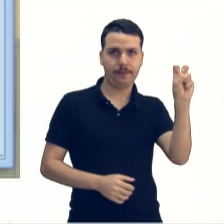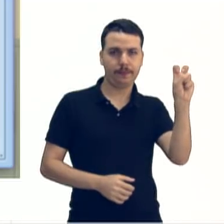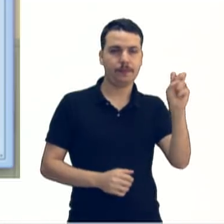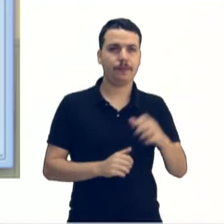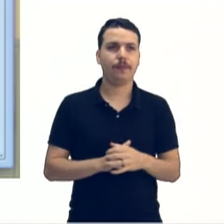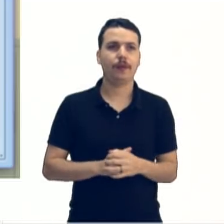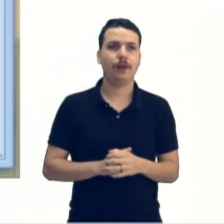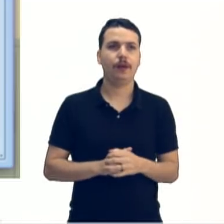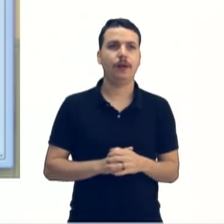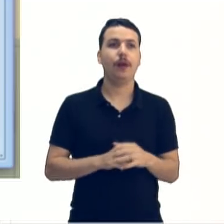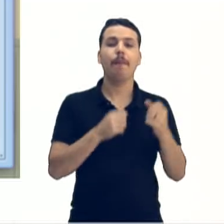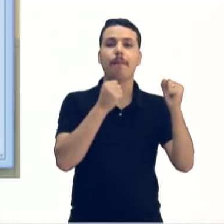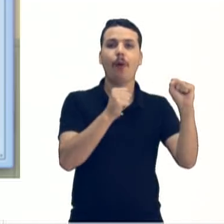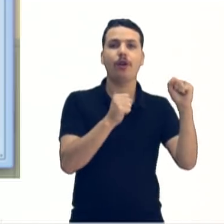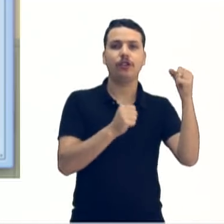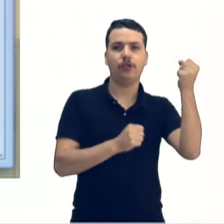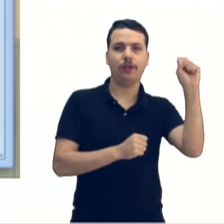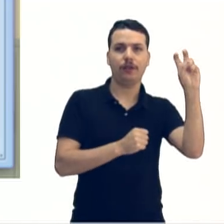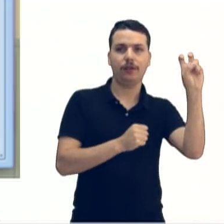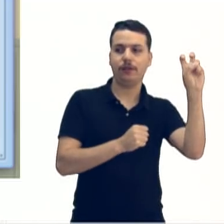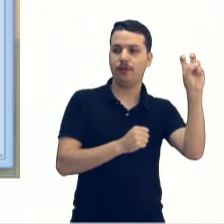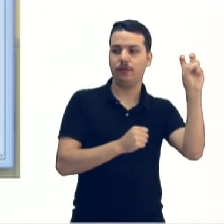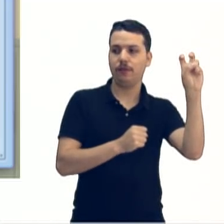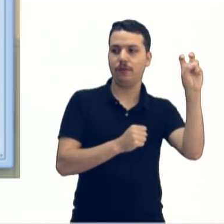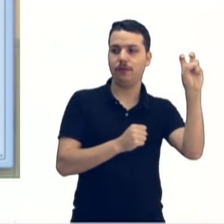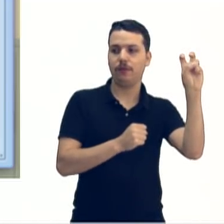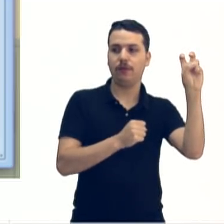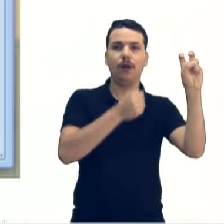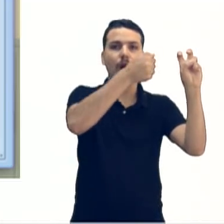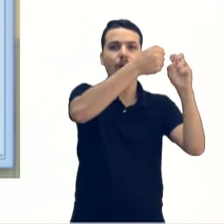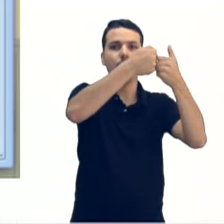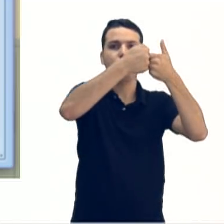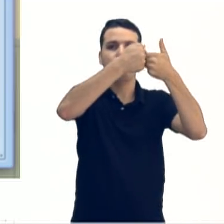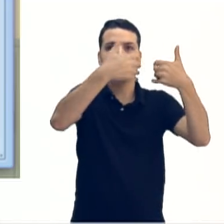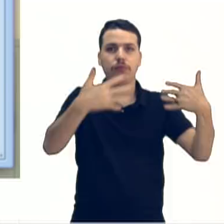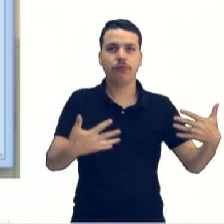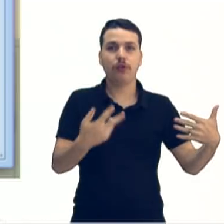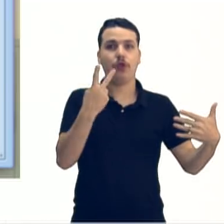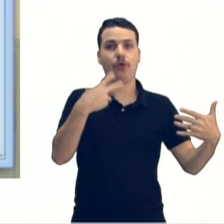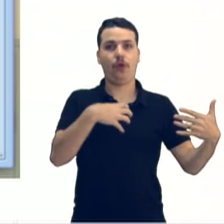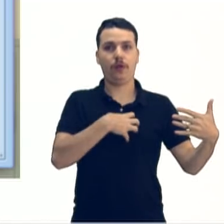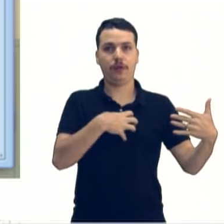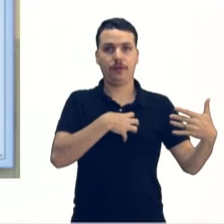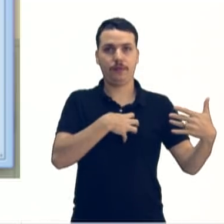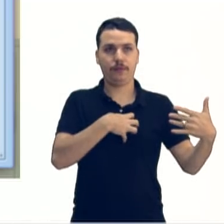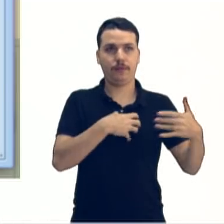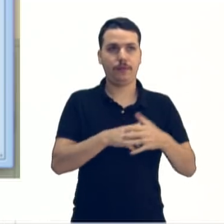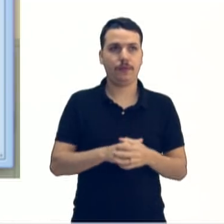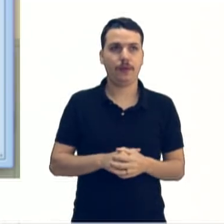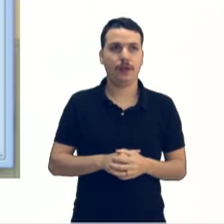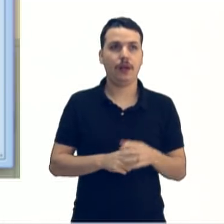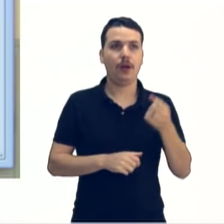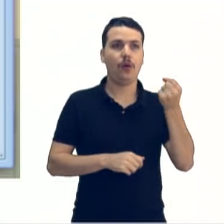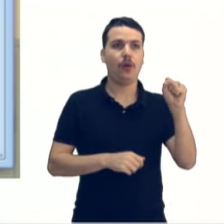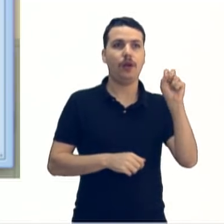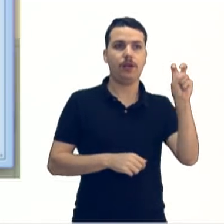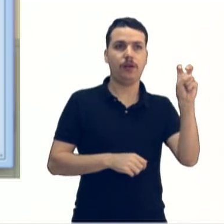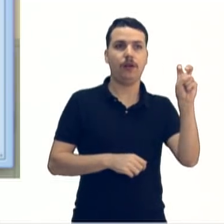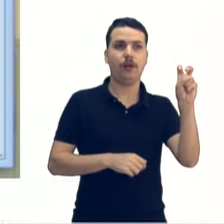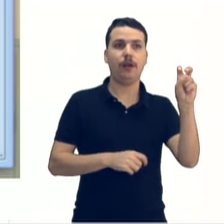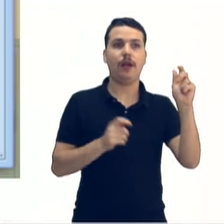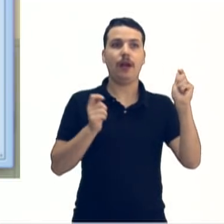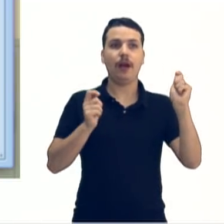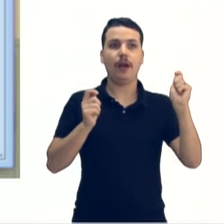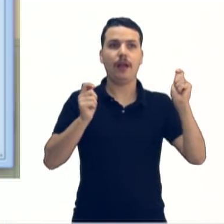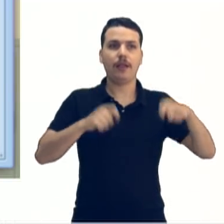duas formas, essa é a informação que eu tenho, que é no cinema 1, 85 lugares distribuídos em fileiras